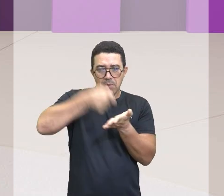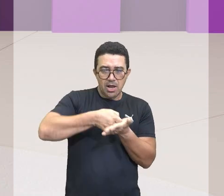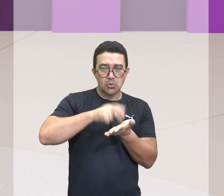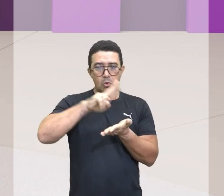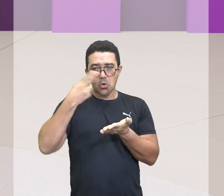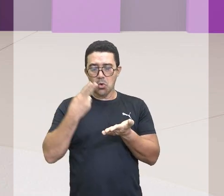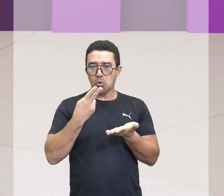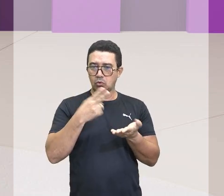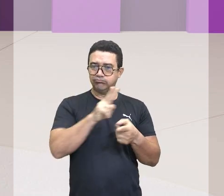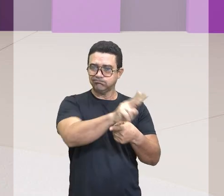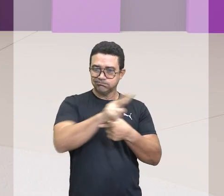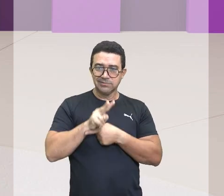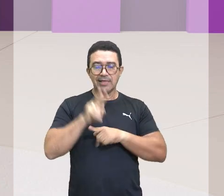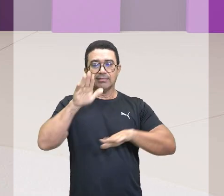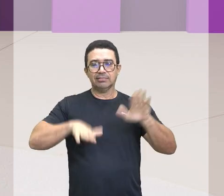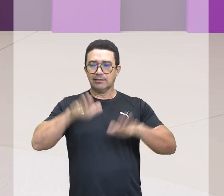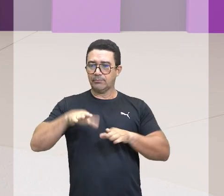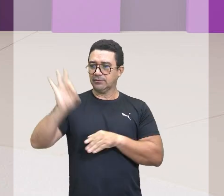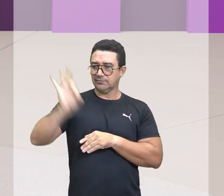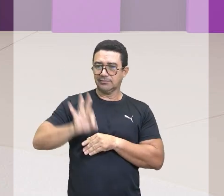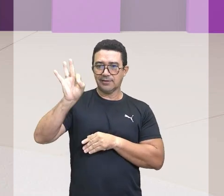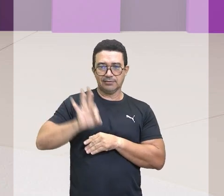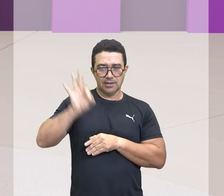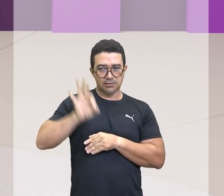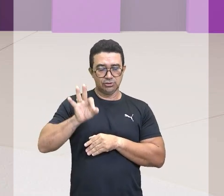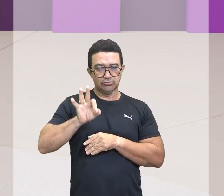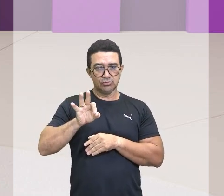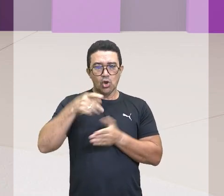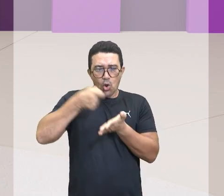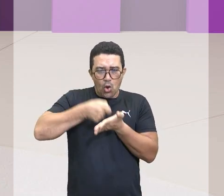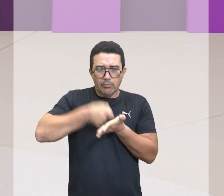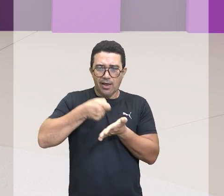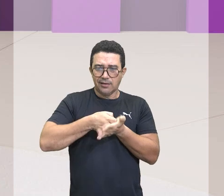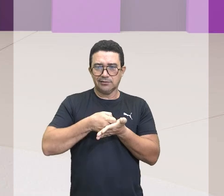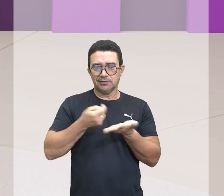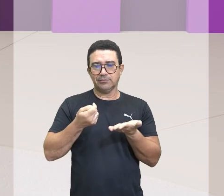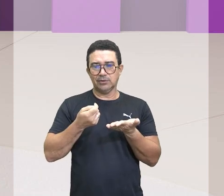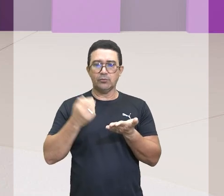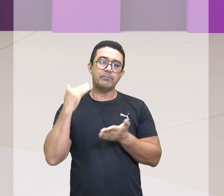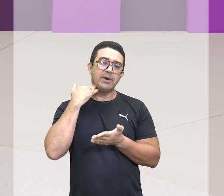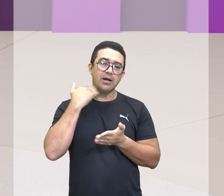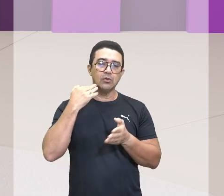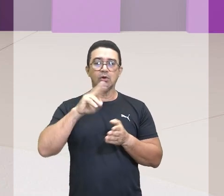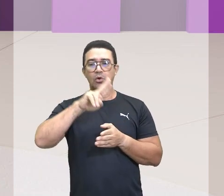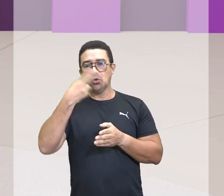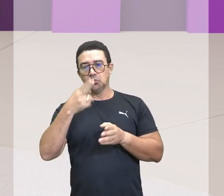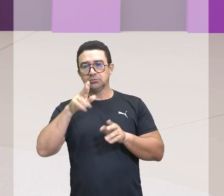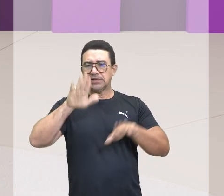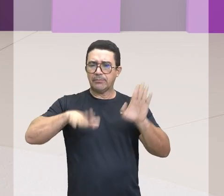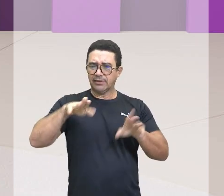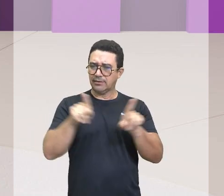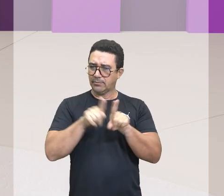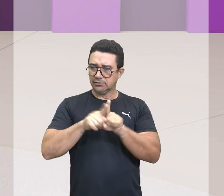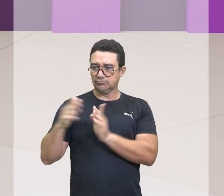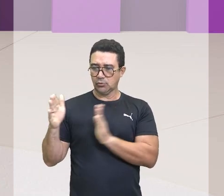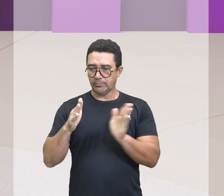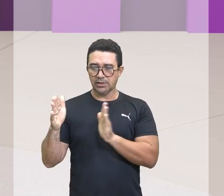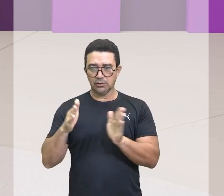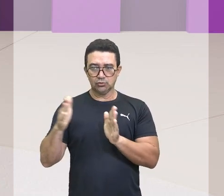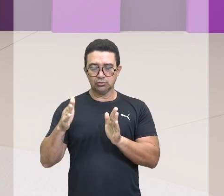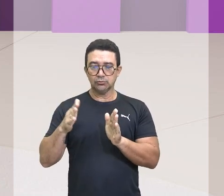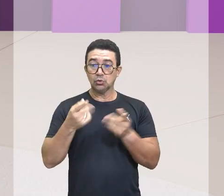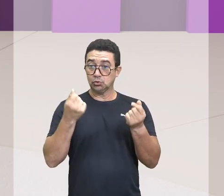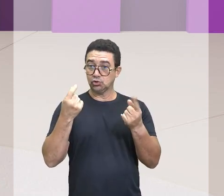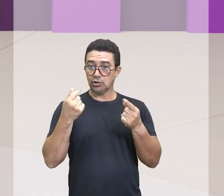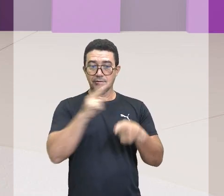dependerá da taxa cobrada pela operação e pelo tempo, né, pelo período em que o dinheiro ficará emprestado